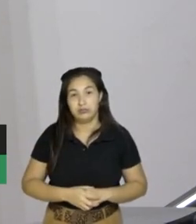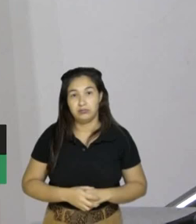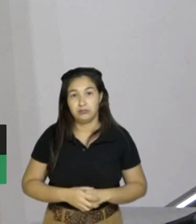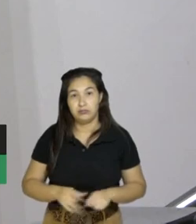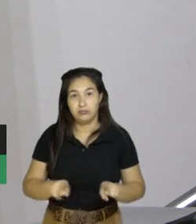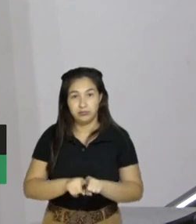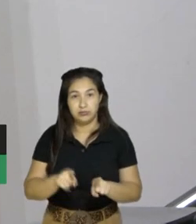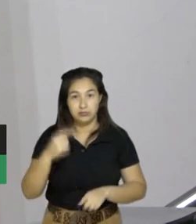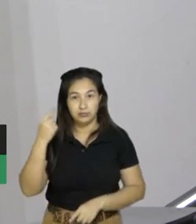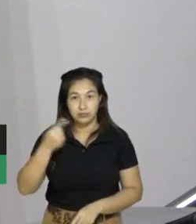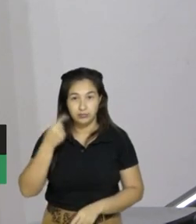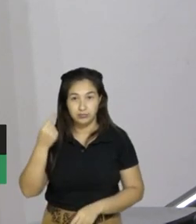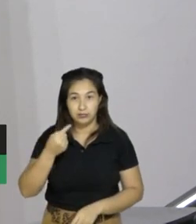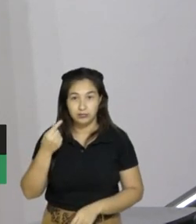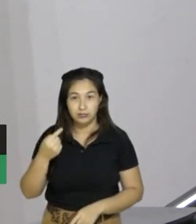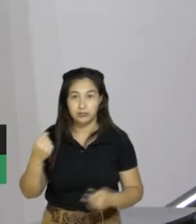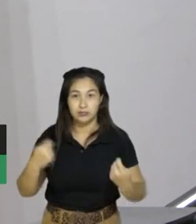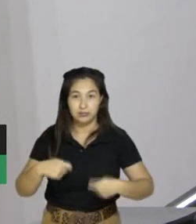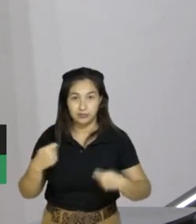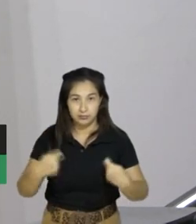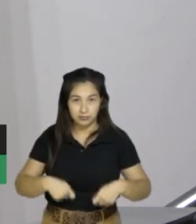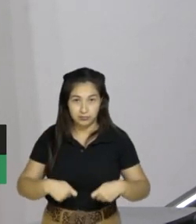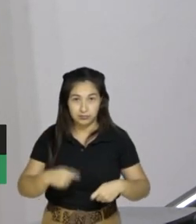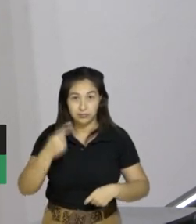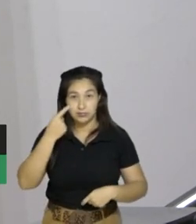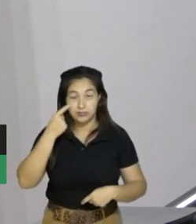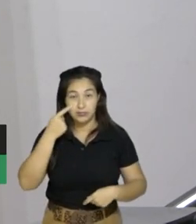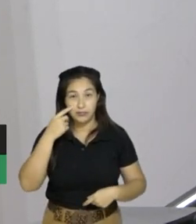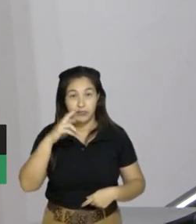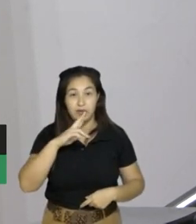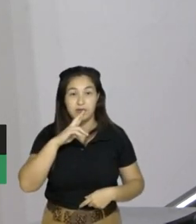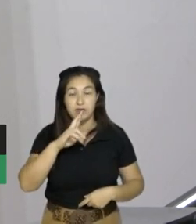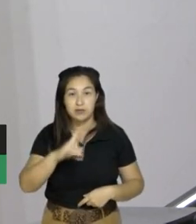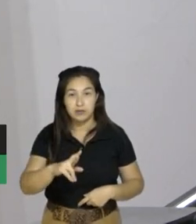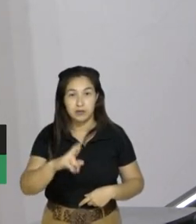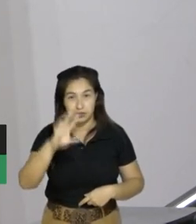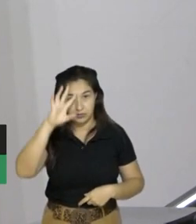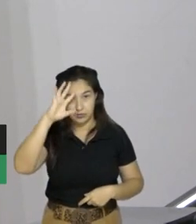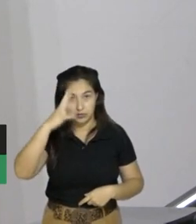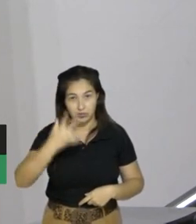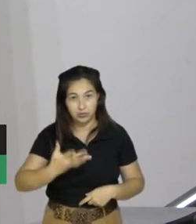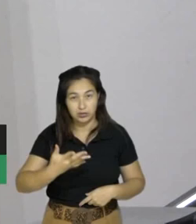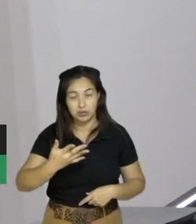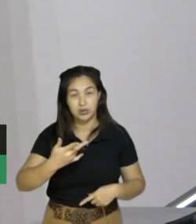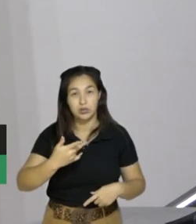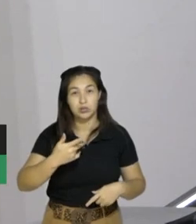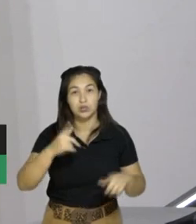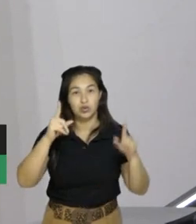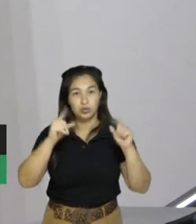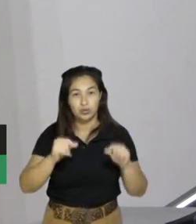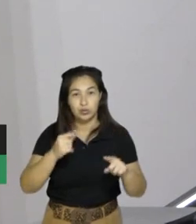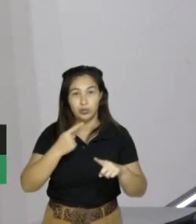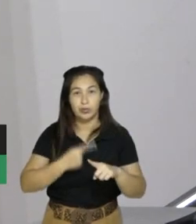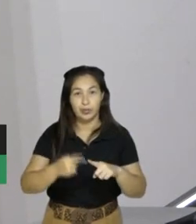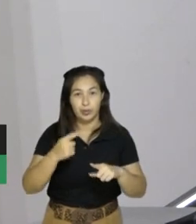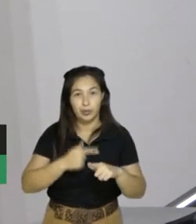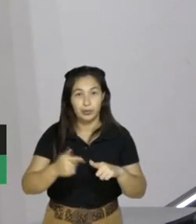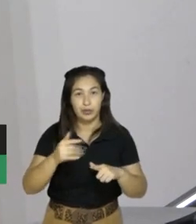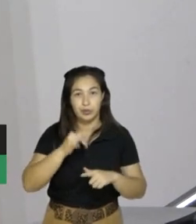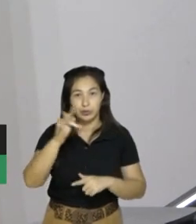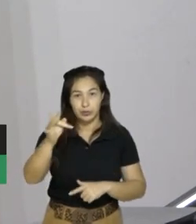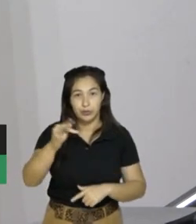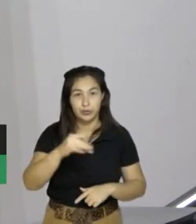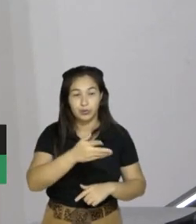caminho para que as nossas rodovias possam estar é melhores no futuro muito próximo